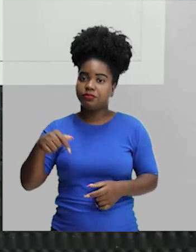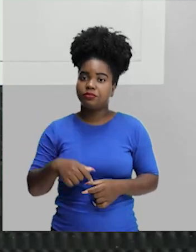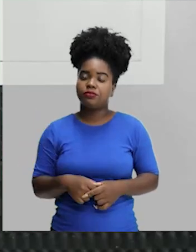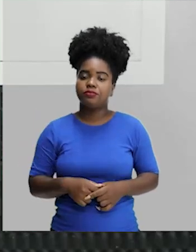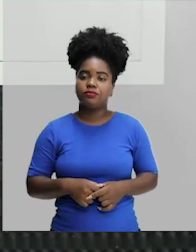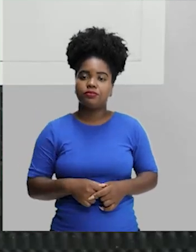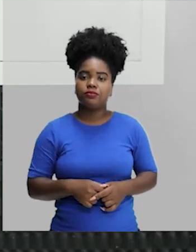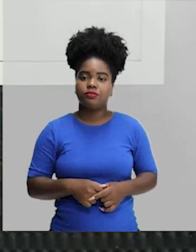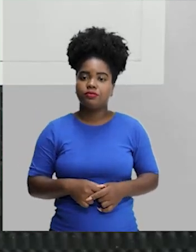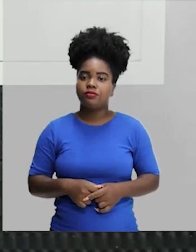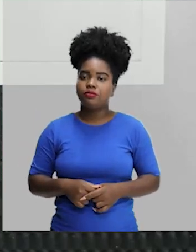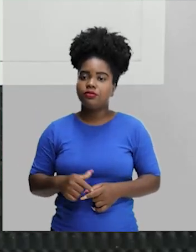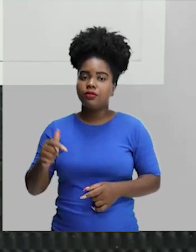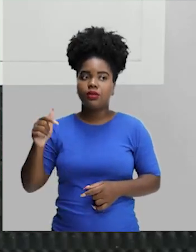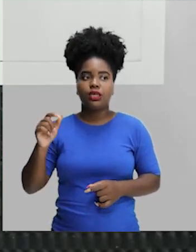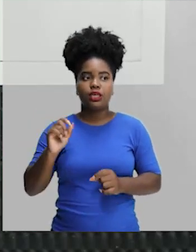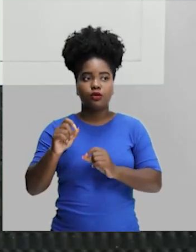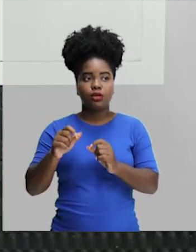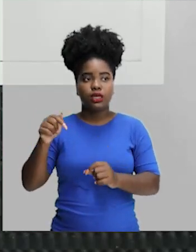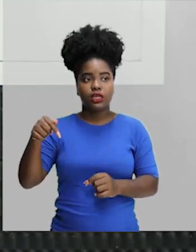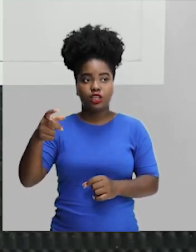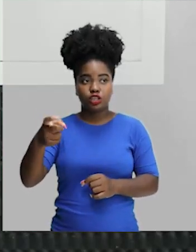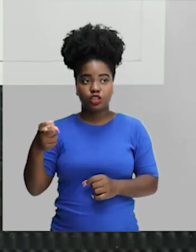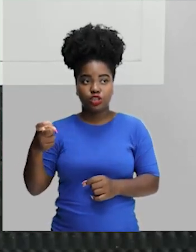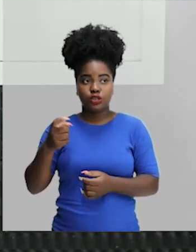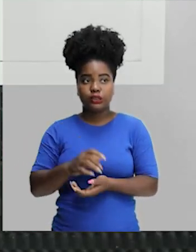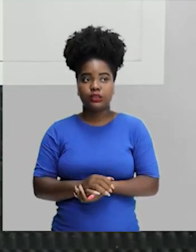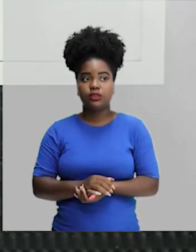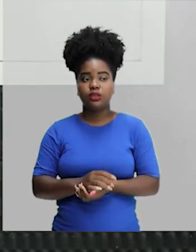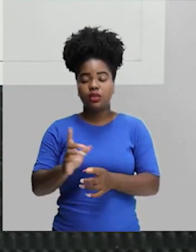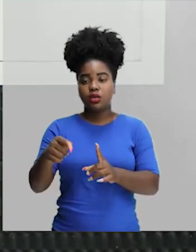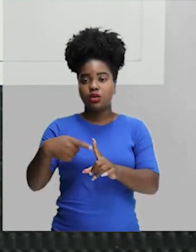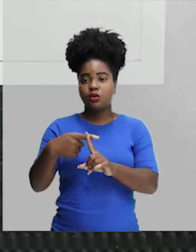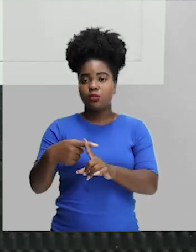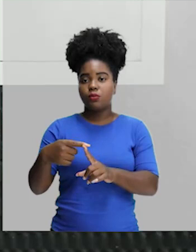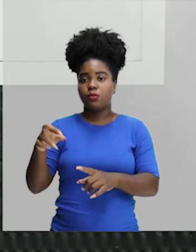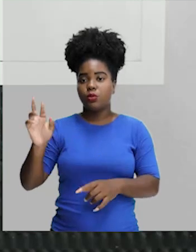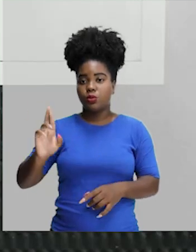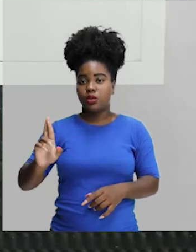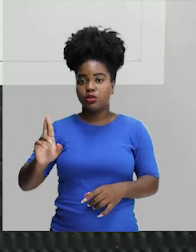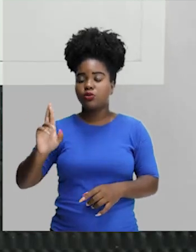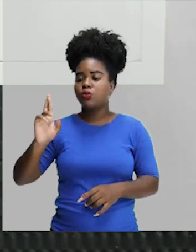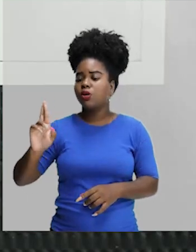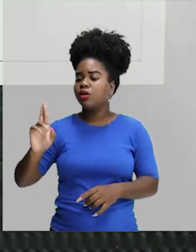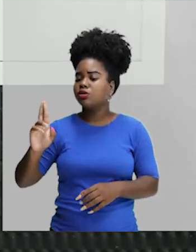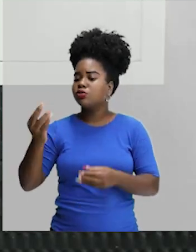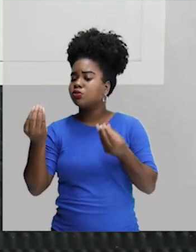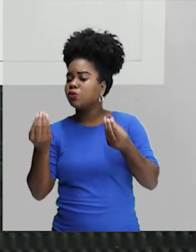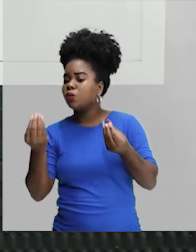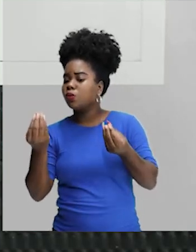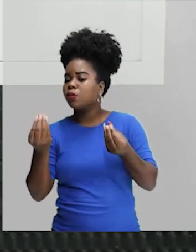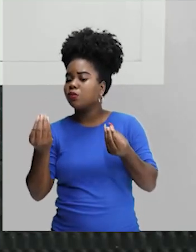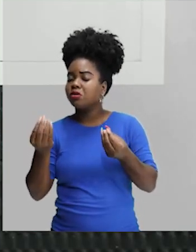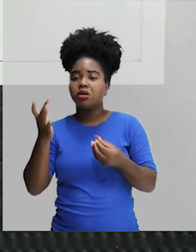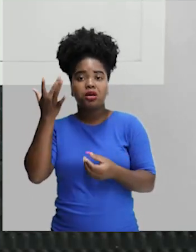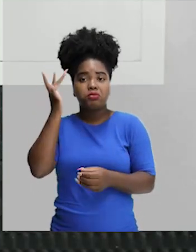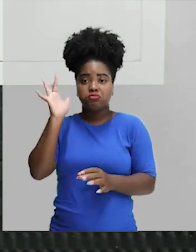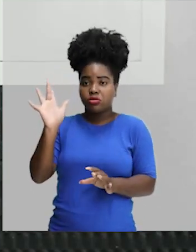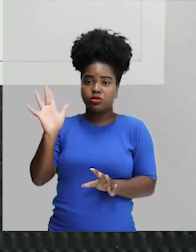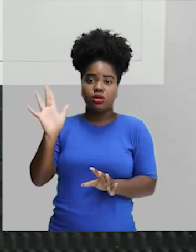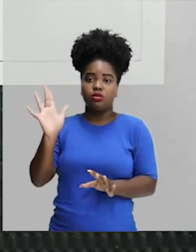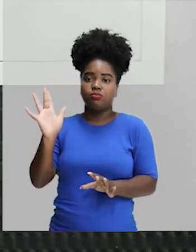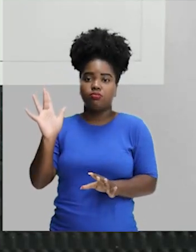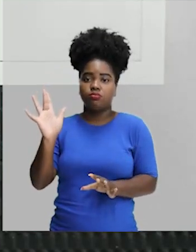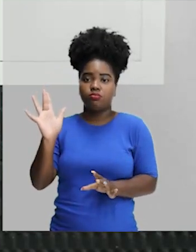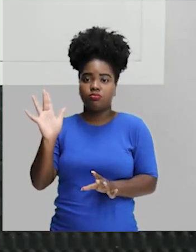que é x, e somado com o resto. Ele quer saber o resto, turma. Eu não sei quem é esse resto.